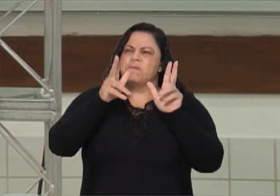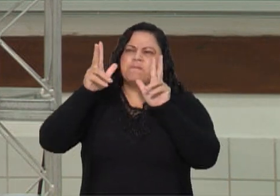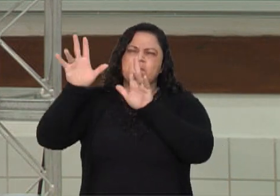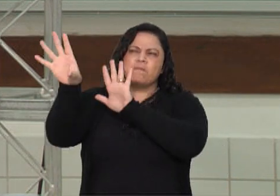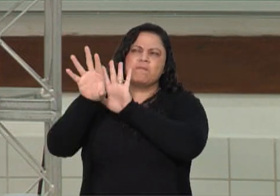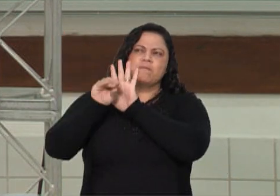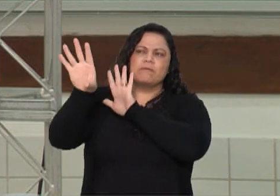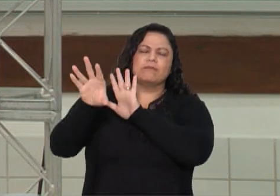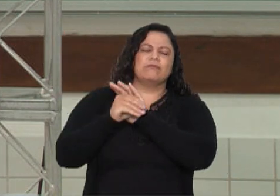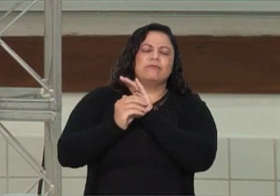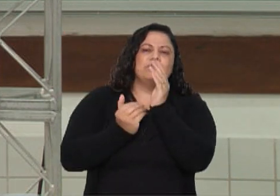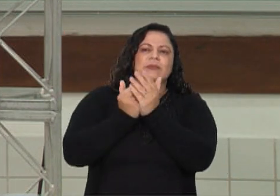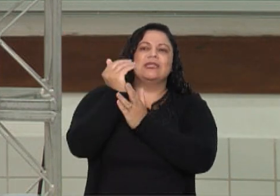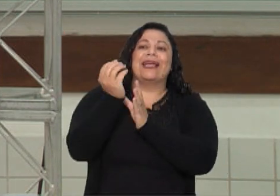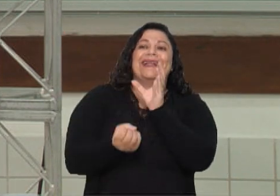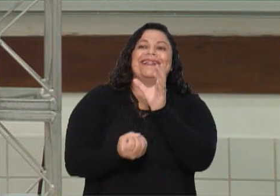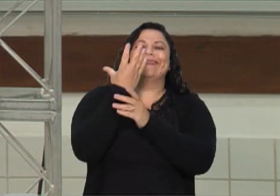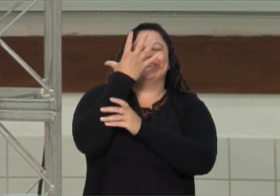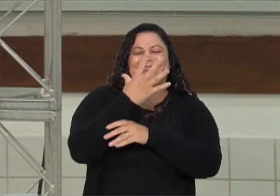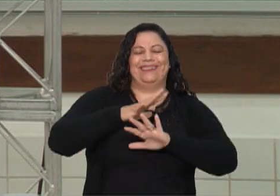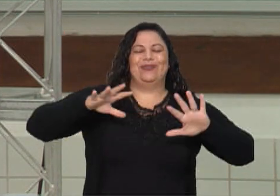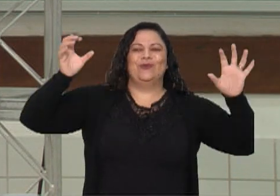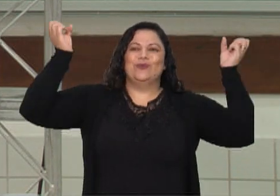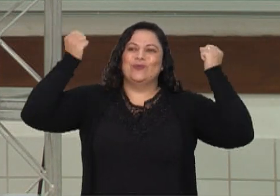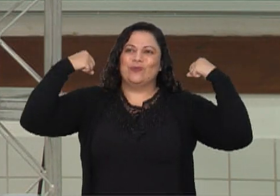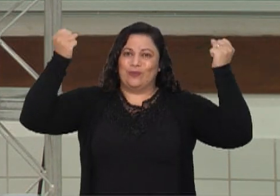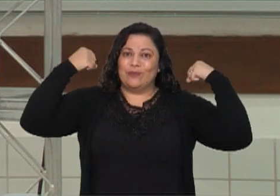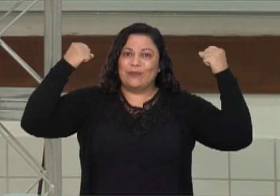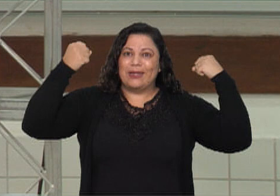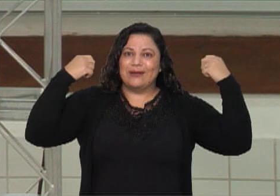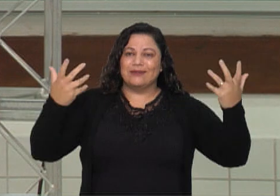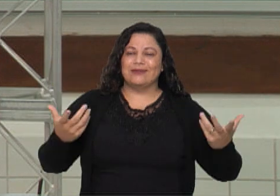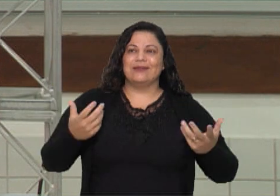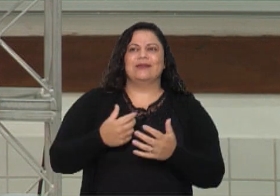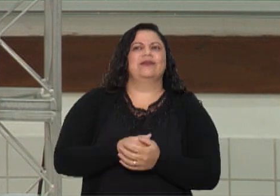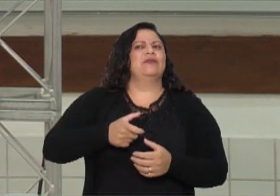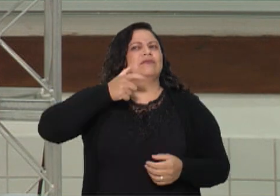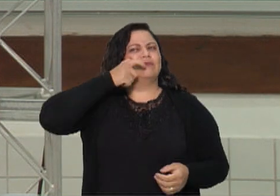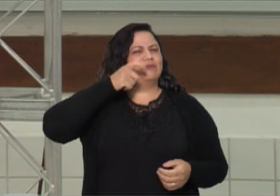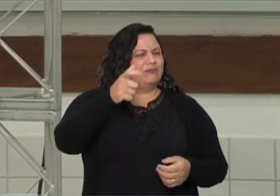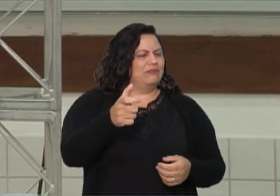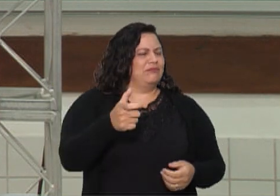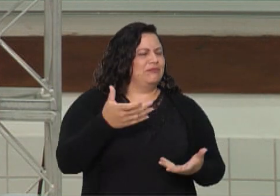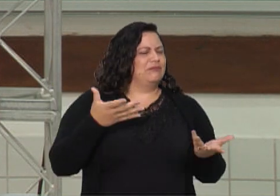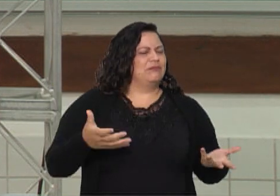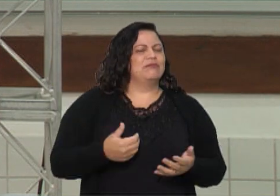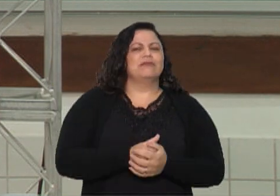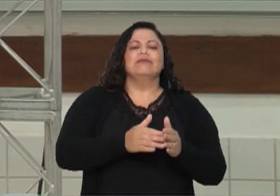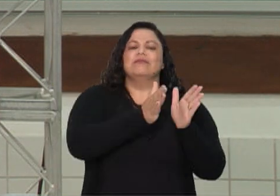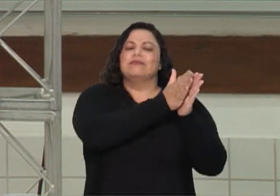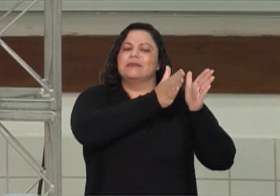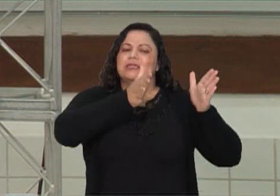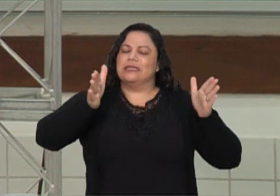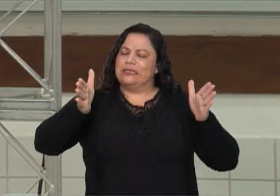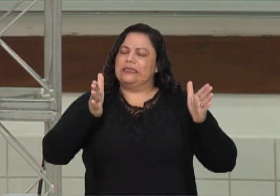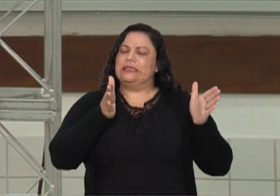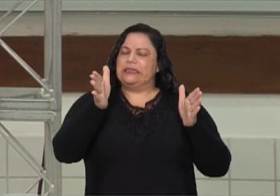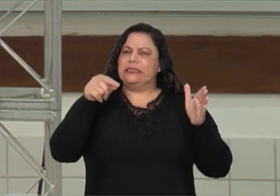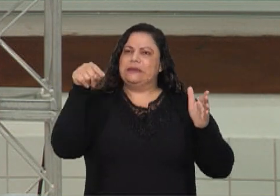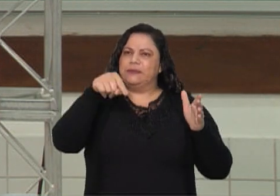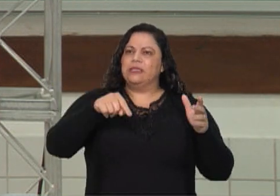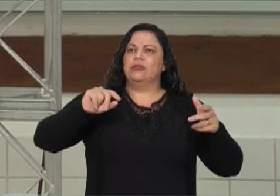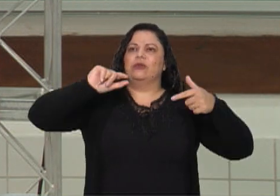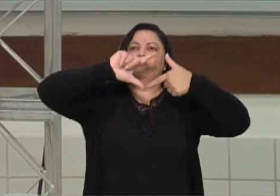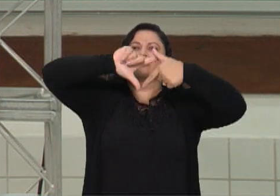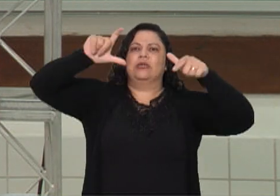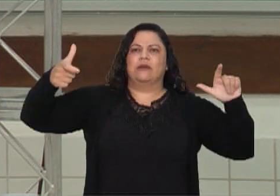início lá no México, né? E olha que interessante, nesse período, né, que era o modernismo aqui, do